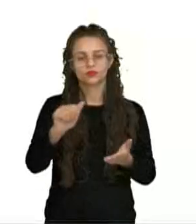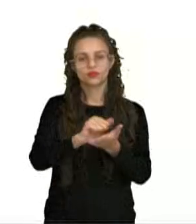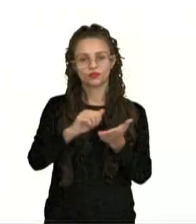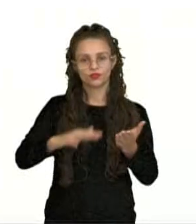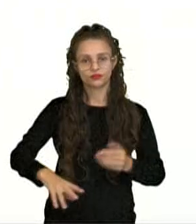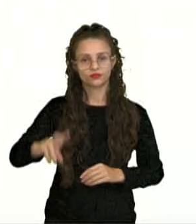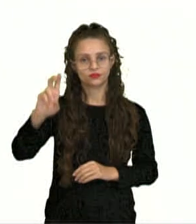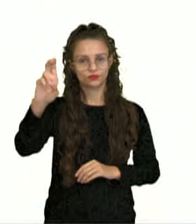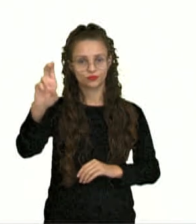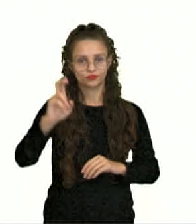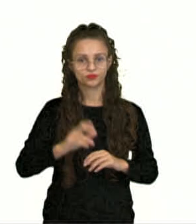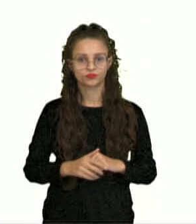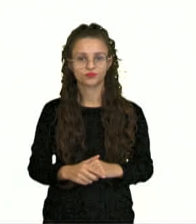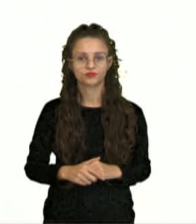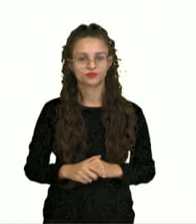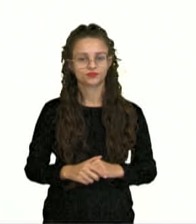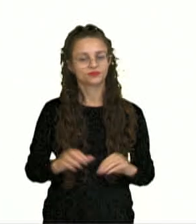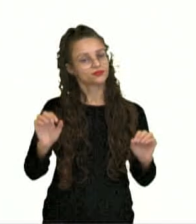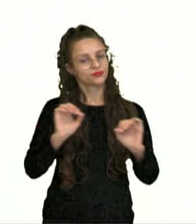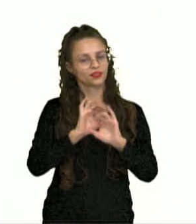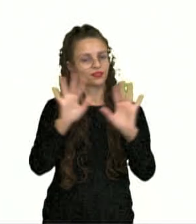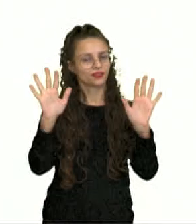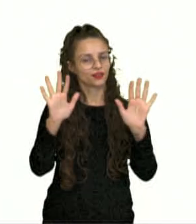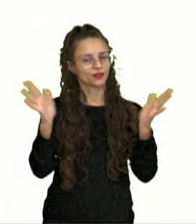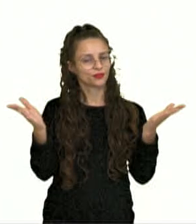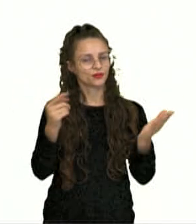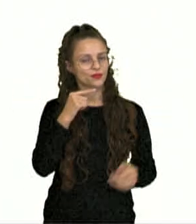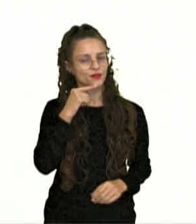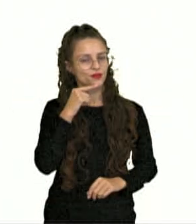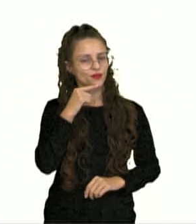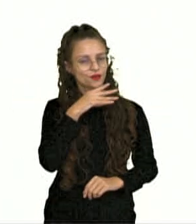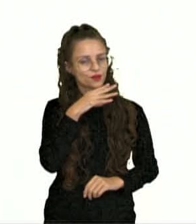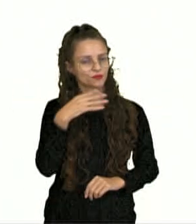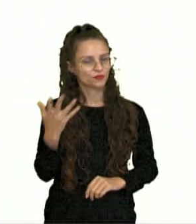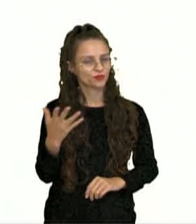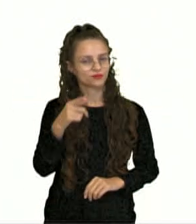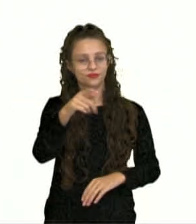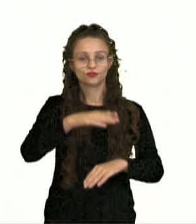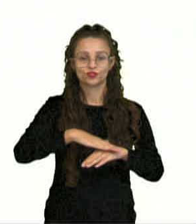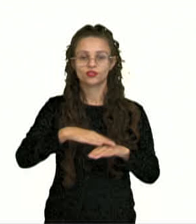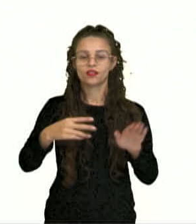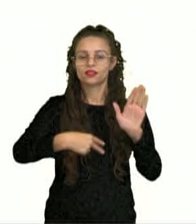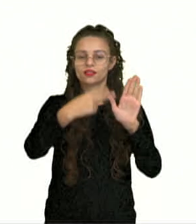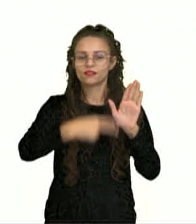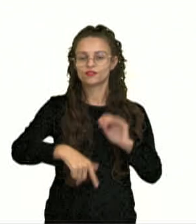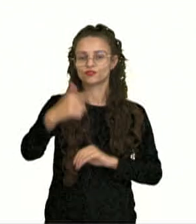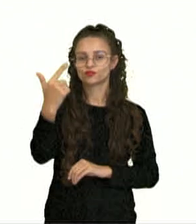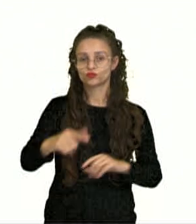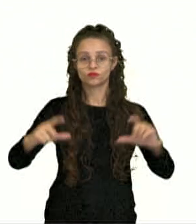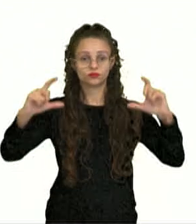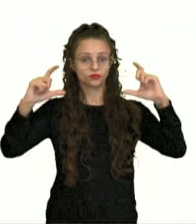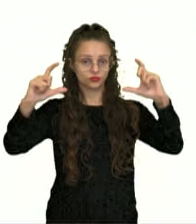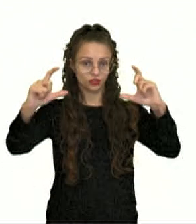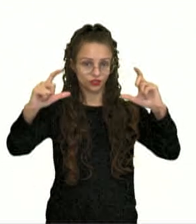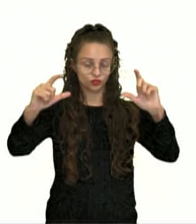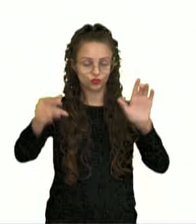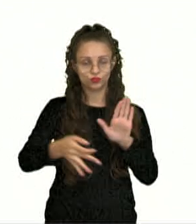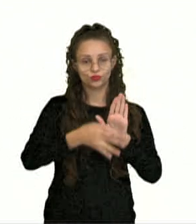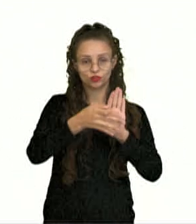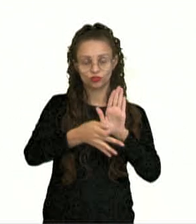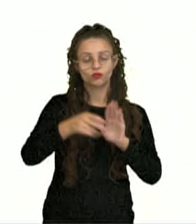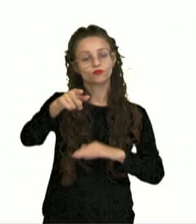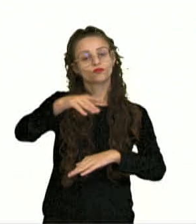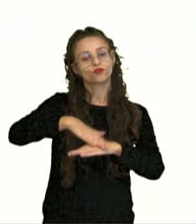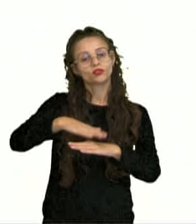Atividade 5. Claro, óbvio. Releia o trecho do editorial e escreva